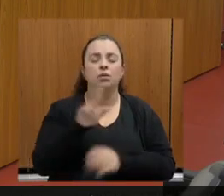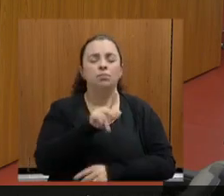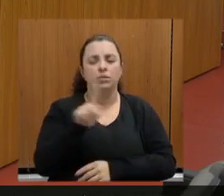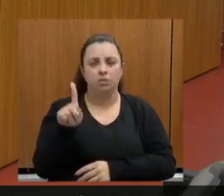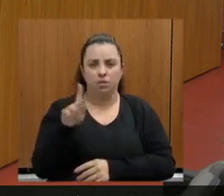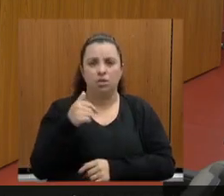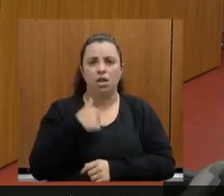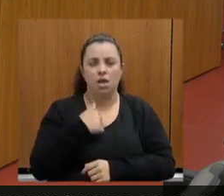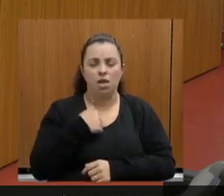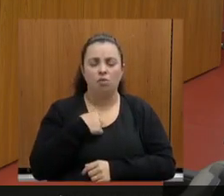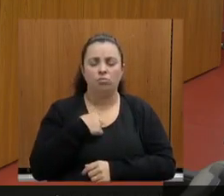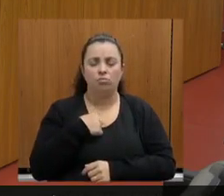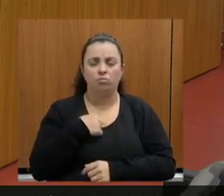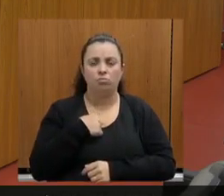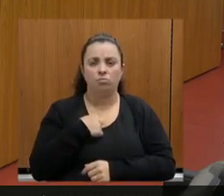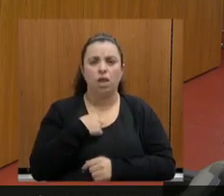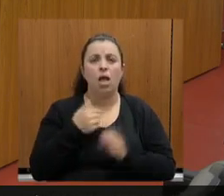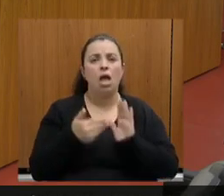apresentei